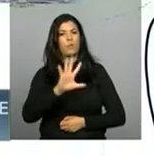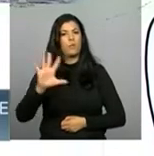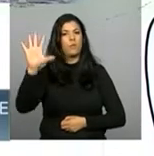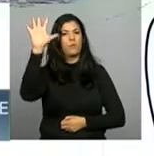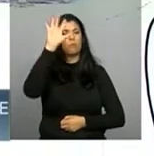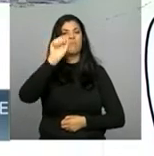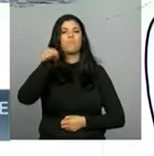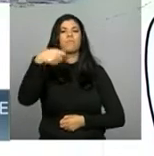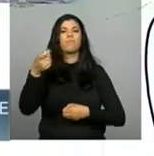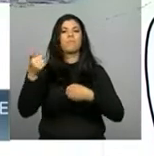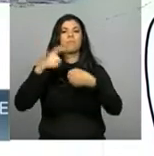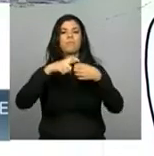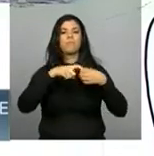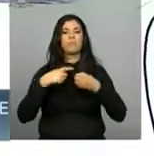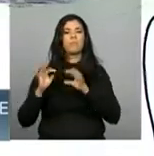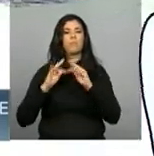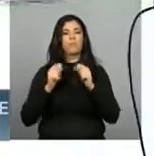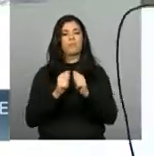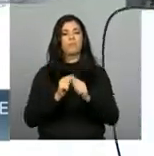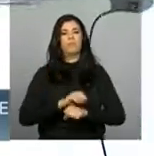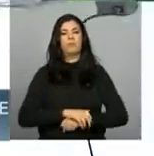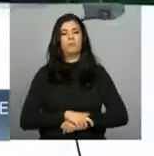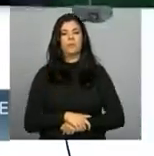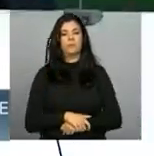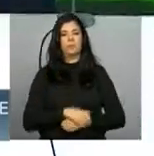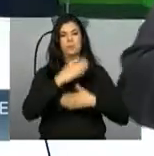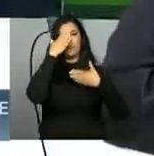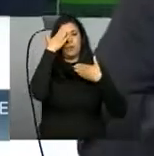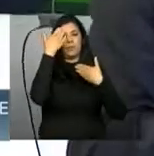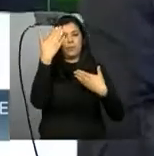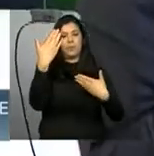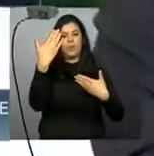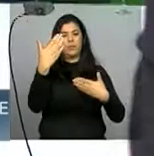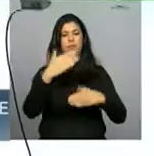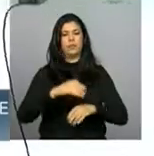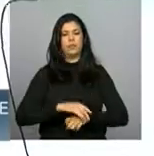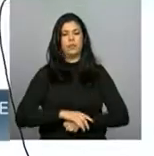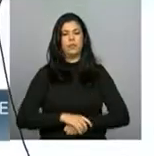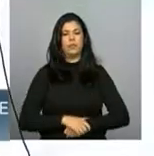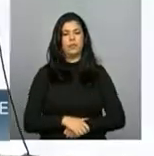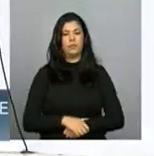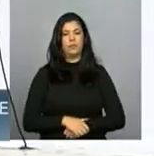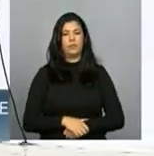entre os entes Federados e obrigado pessoal